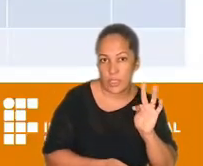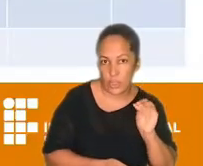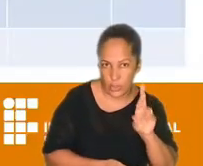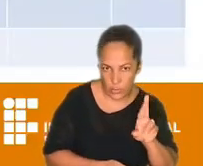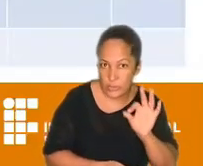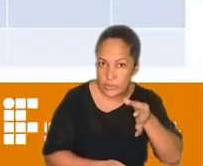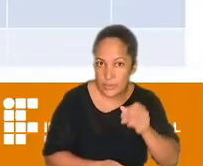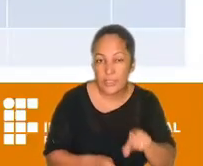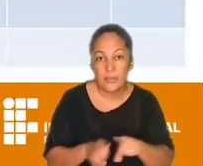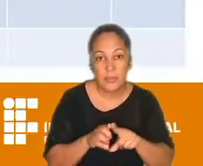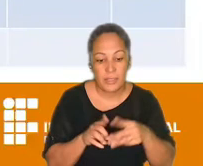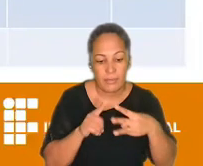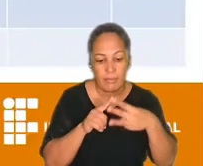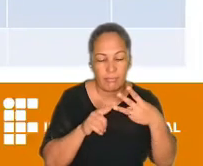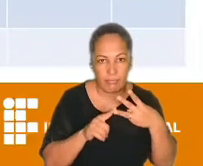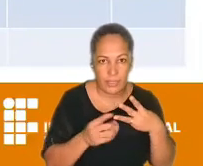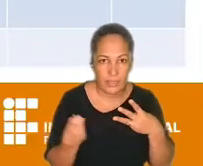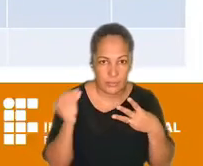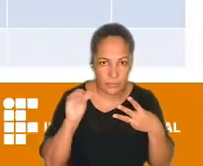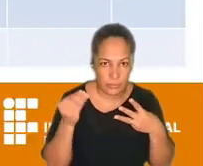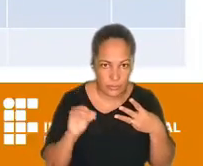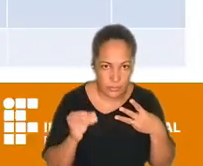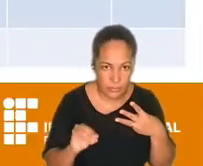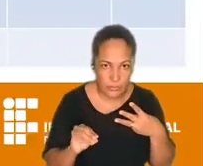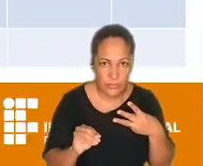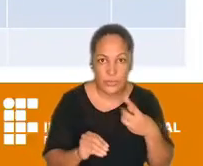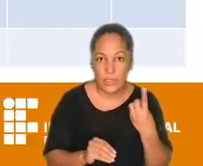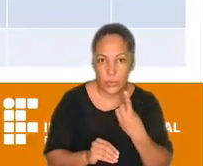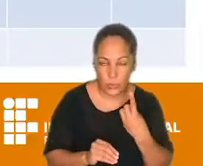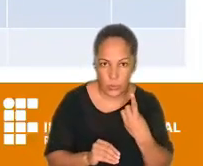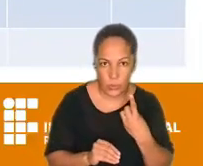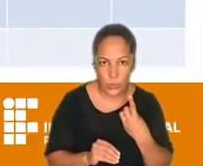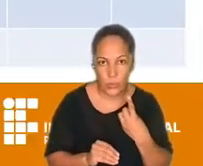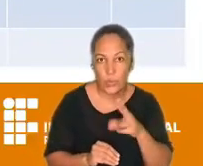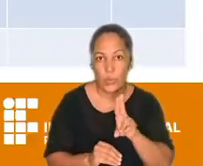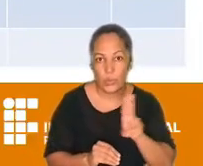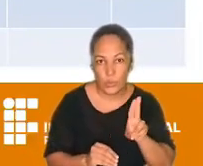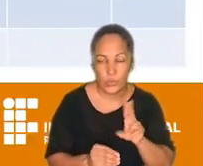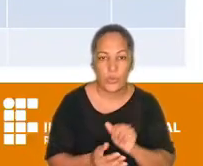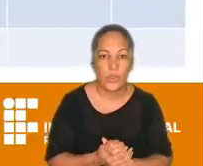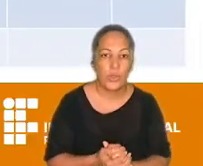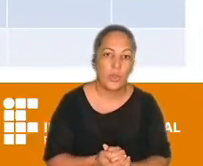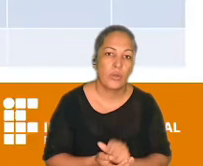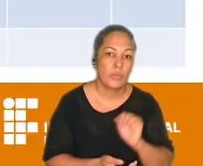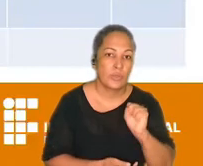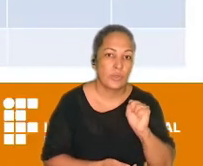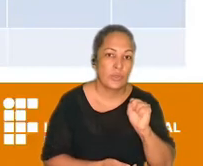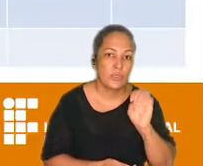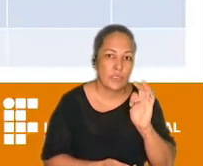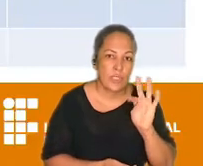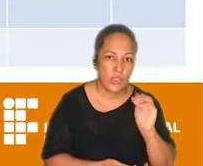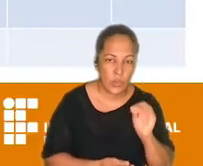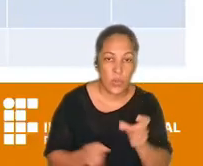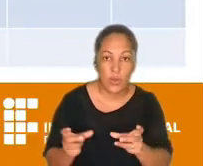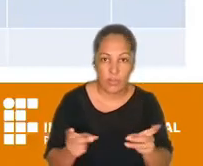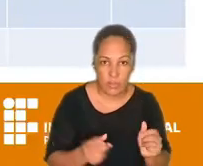3 registros. Então, eu tenho o registro 1, o nome do setor é vendas, o local é frente. Registro